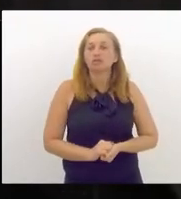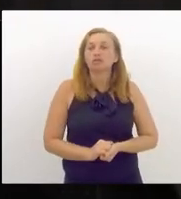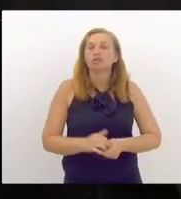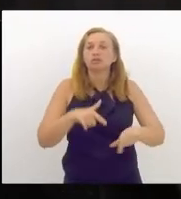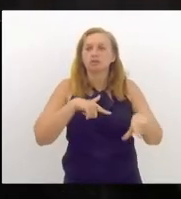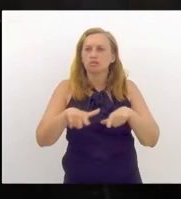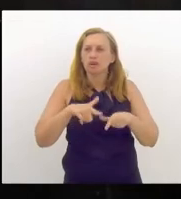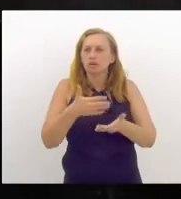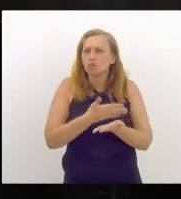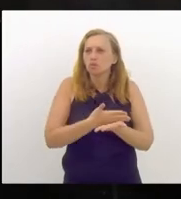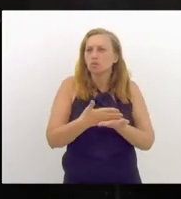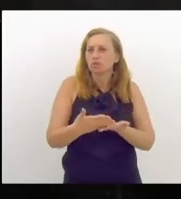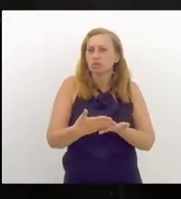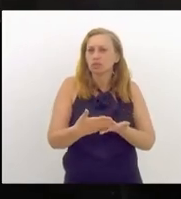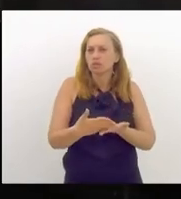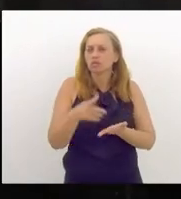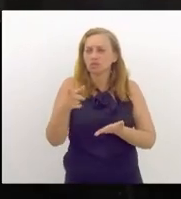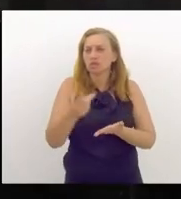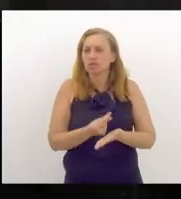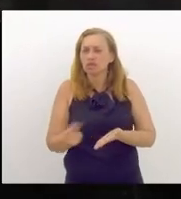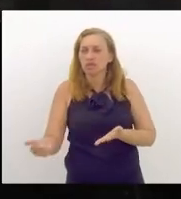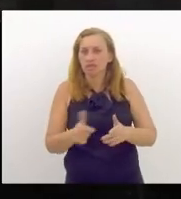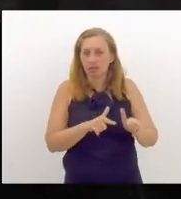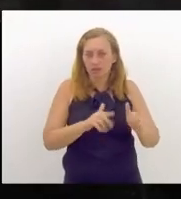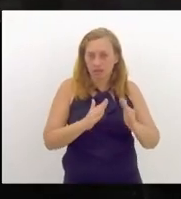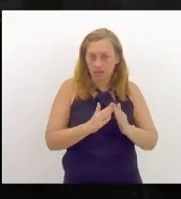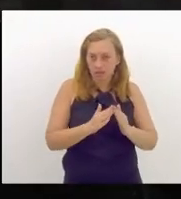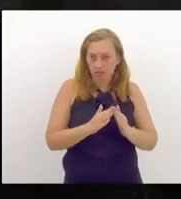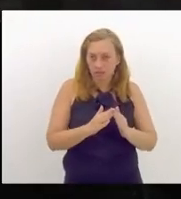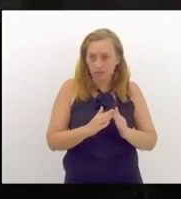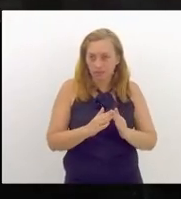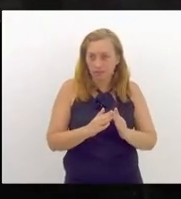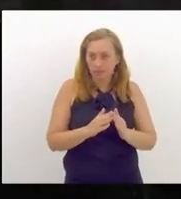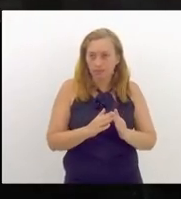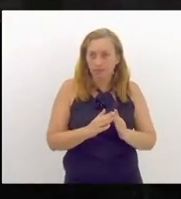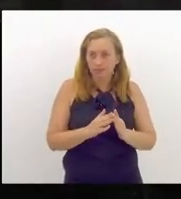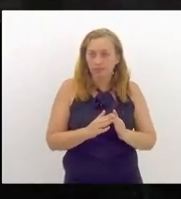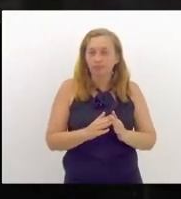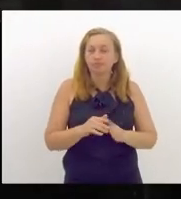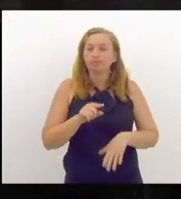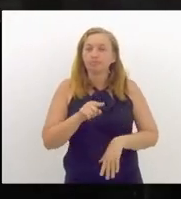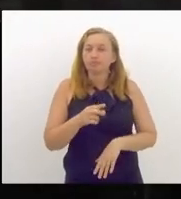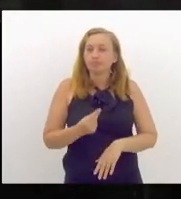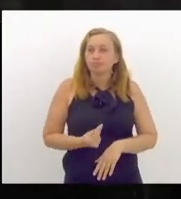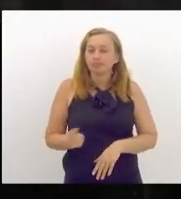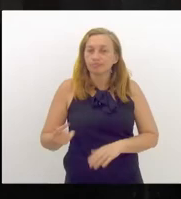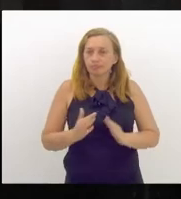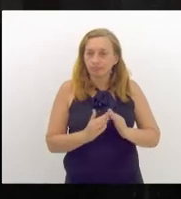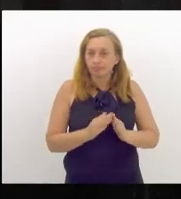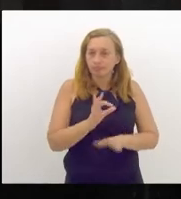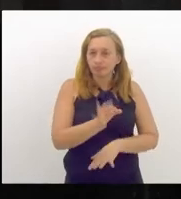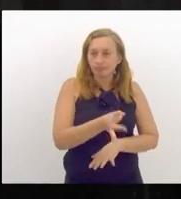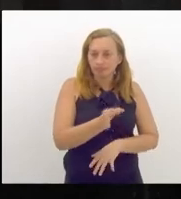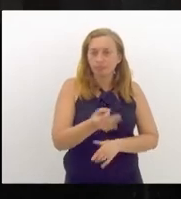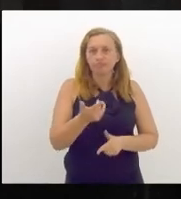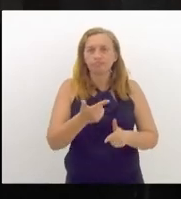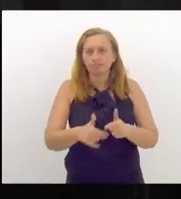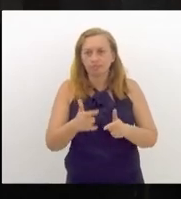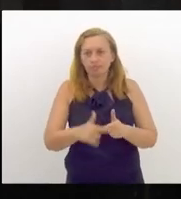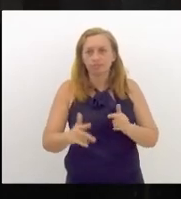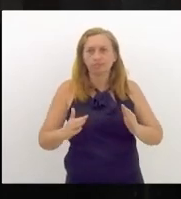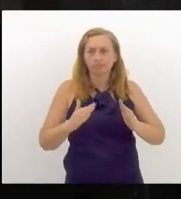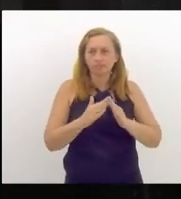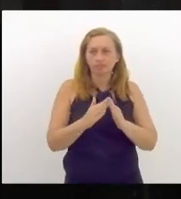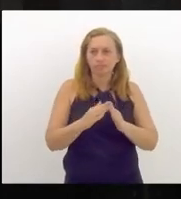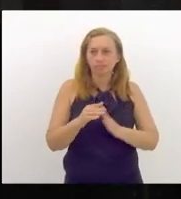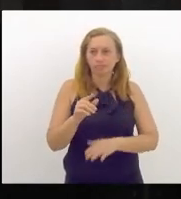ele começa quando você sai de casa e nessa saída de casa é exatamente o problema que a gente que mora na